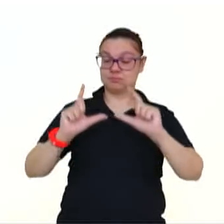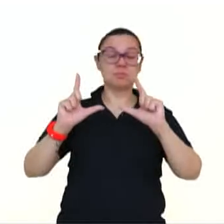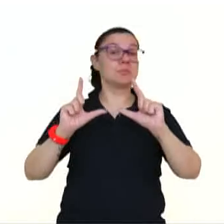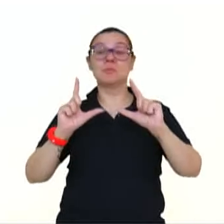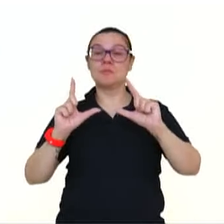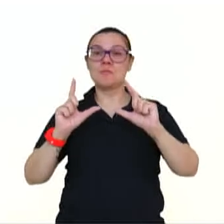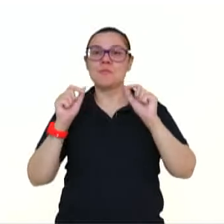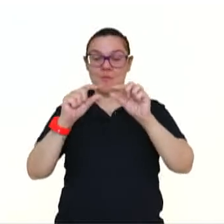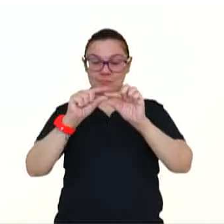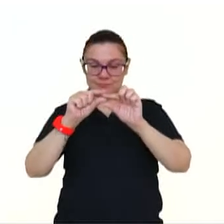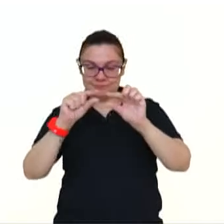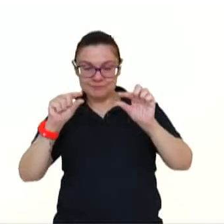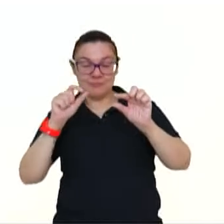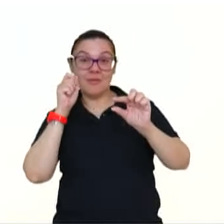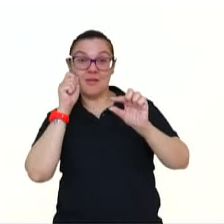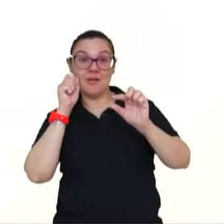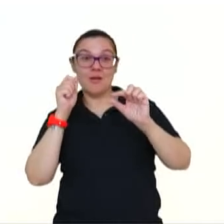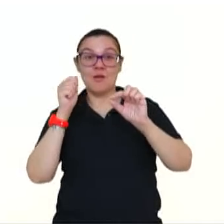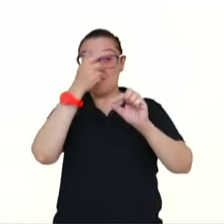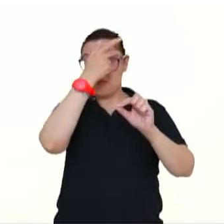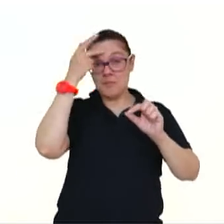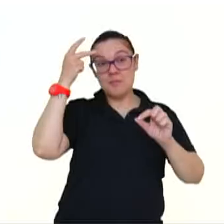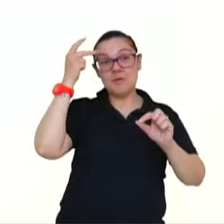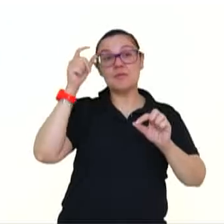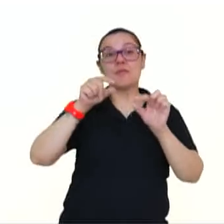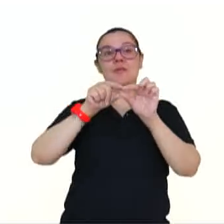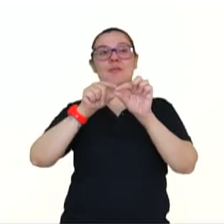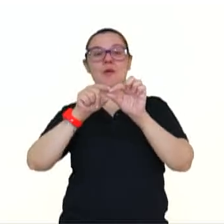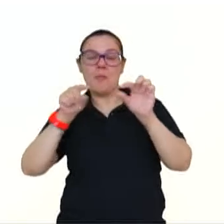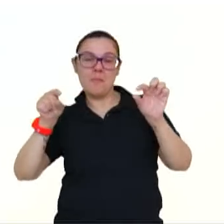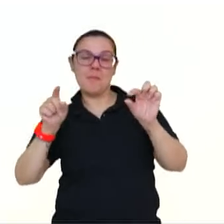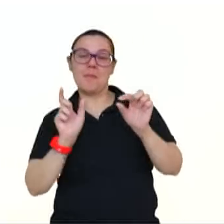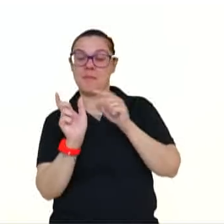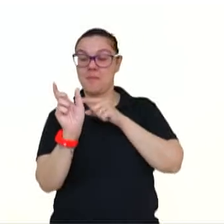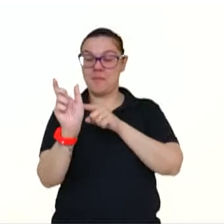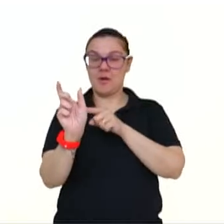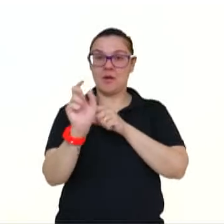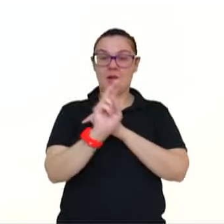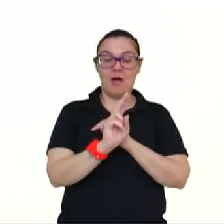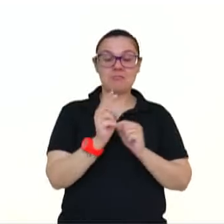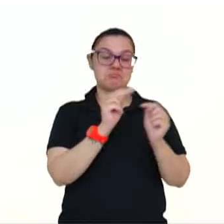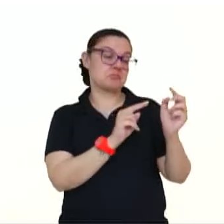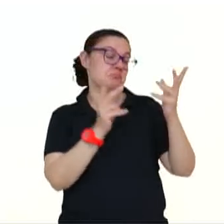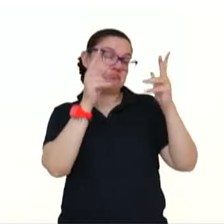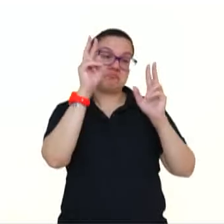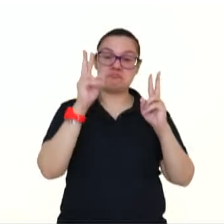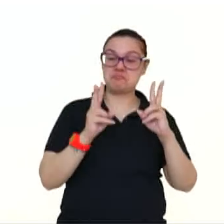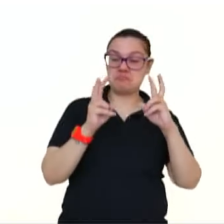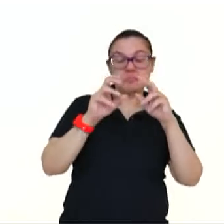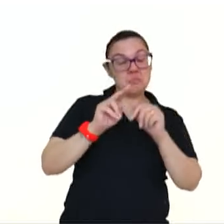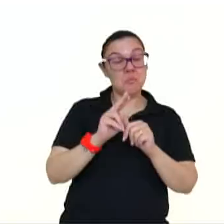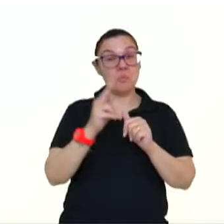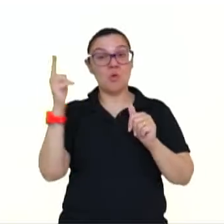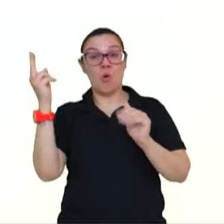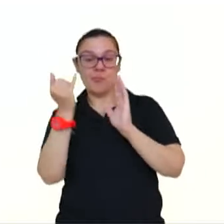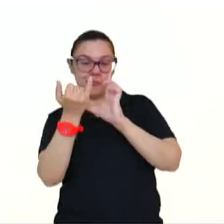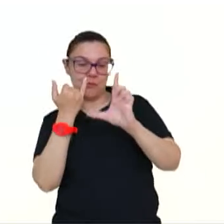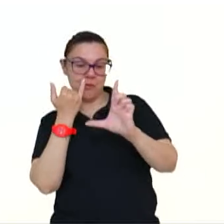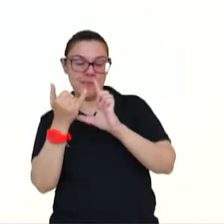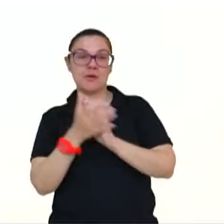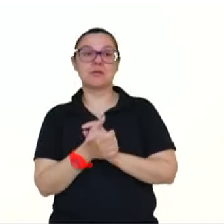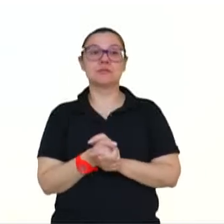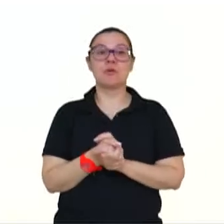aparecem? Os links aparecem ao usuário como uma palavra ou expressão ou imagem. A palavra ou